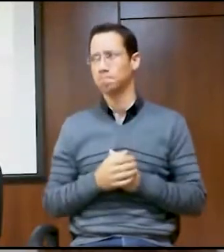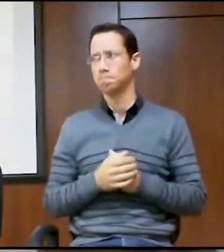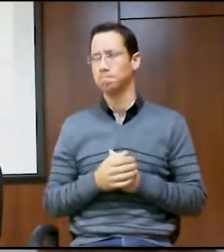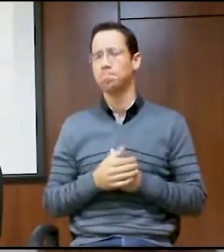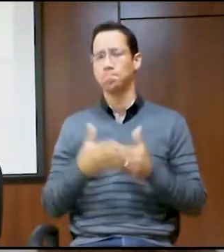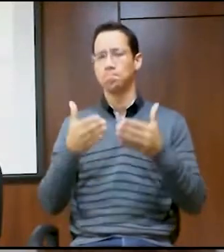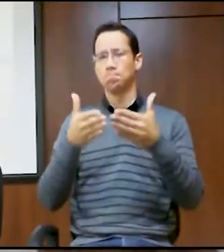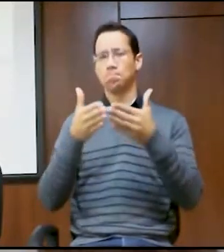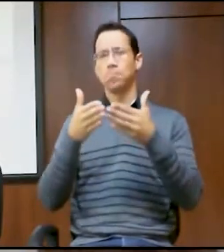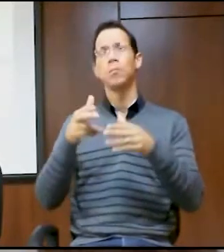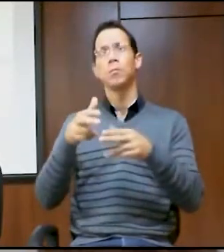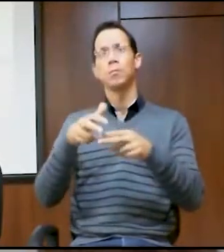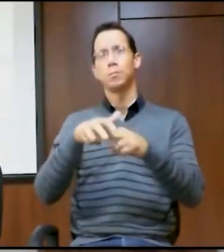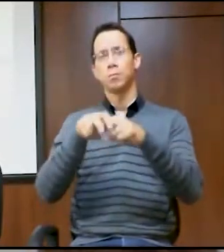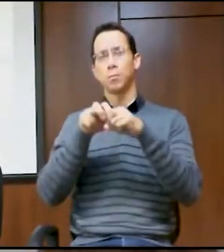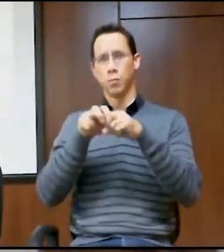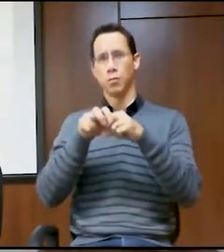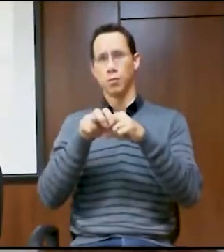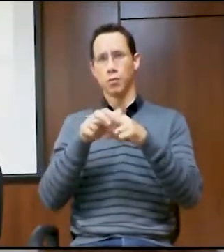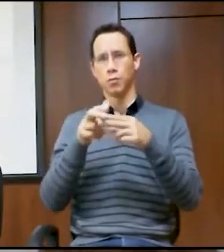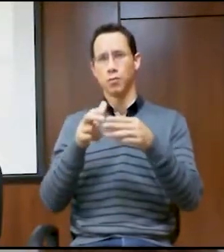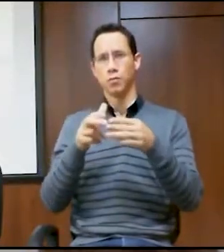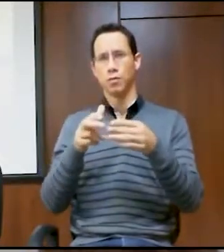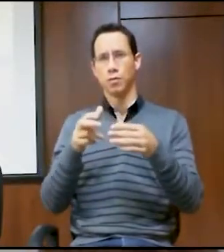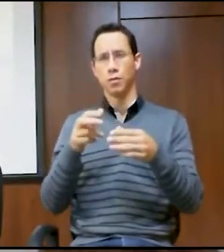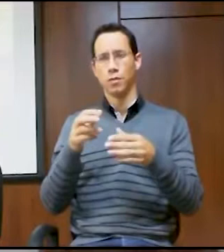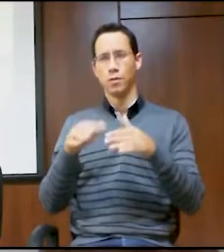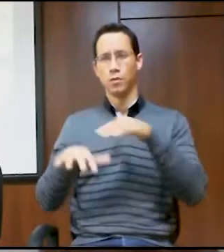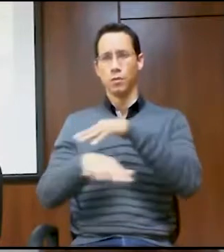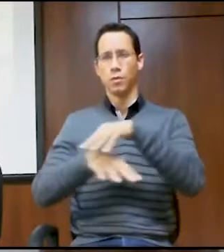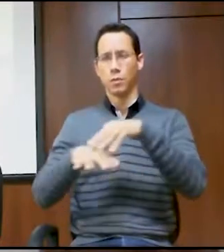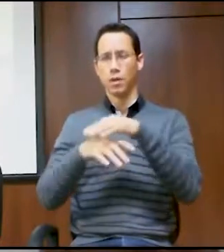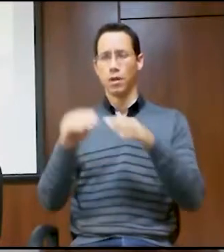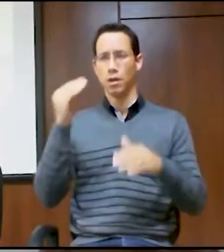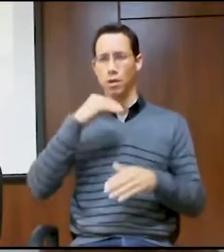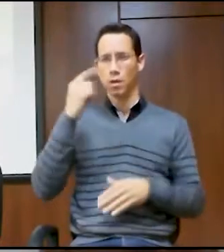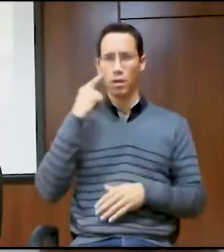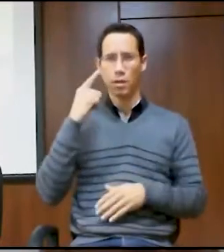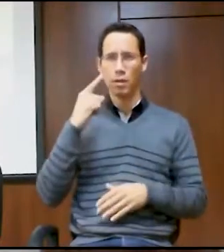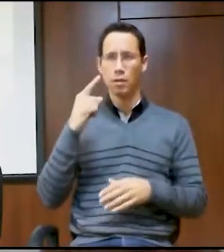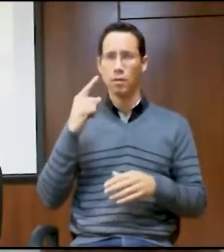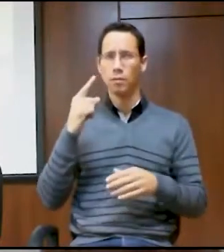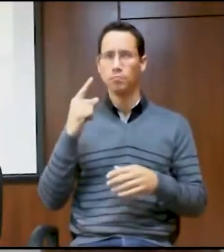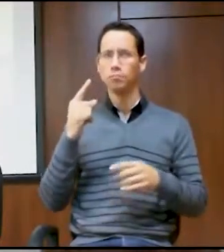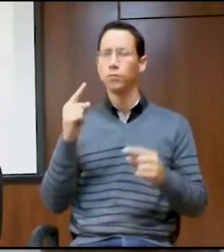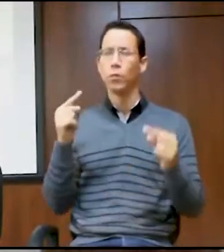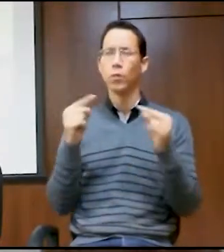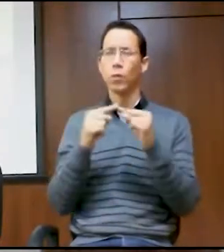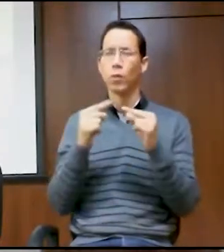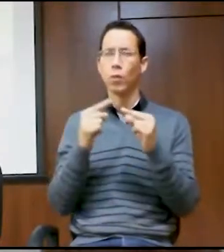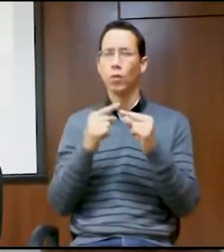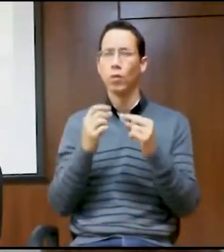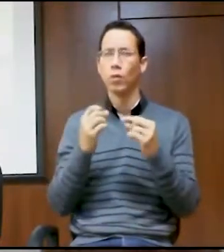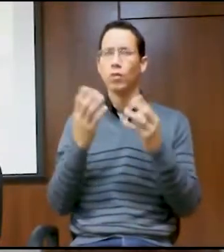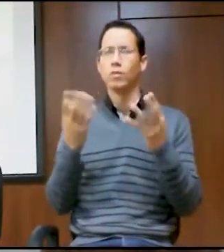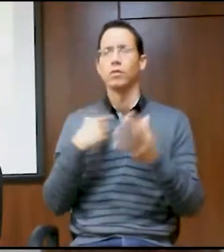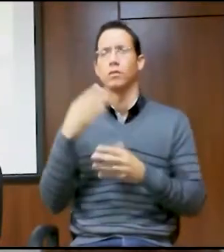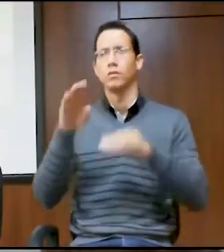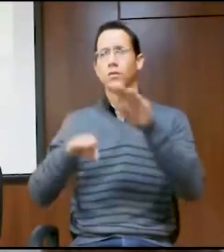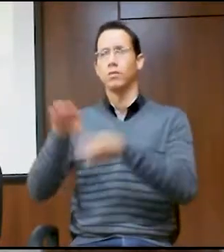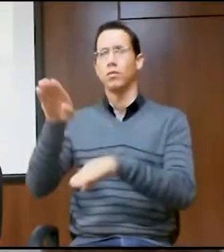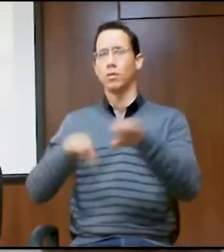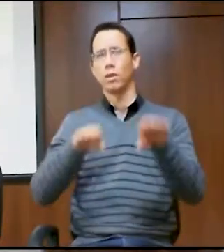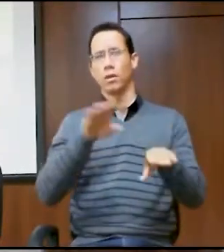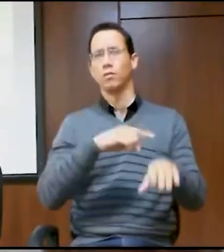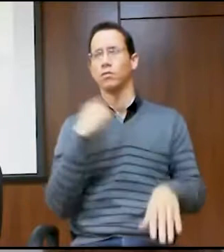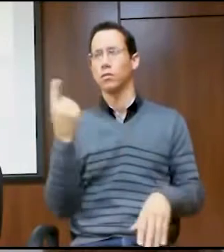a vulnerabilidade, ela tem que ser pensada enquanto expressão da desigualdade, né? A desigualdade para nós é que